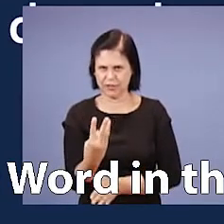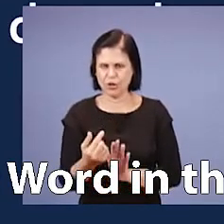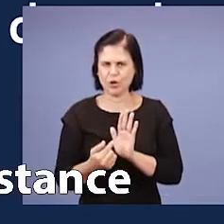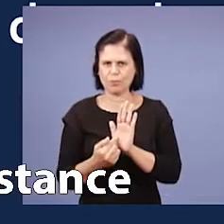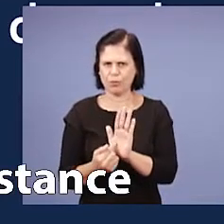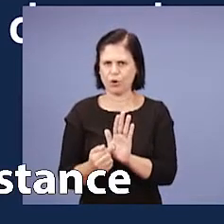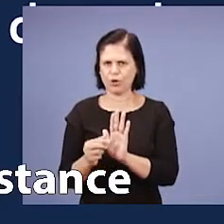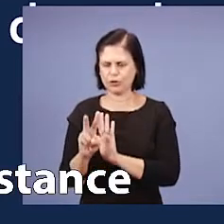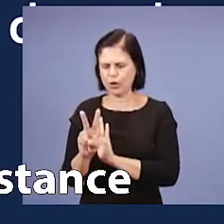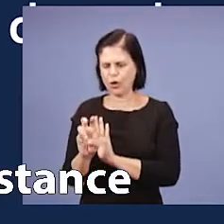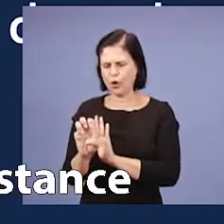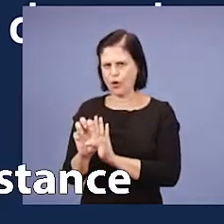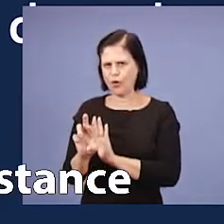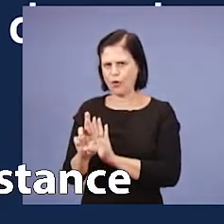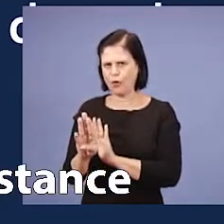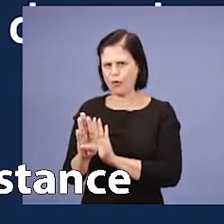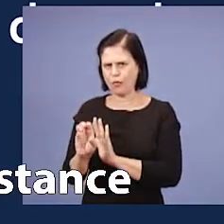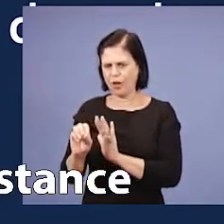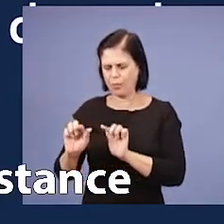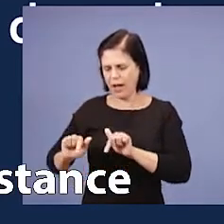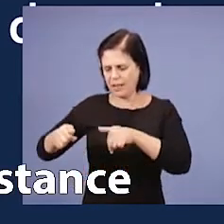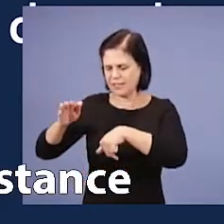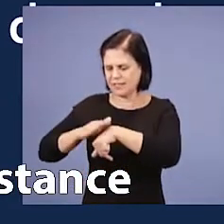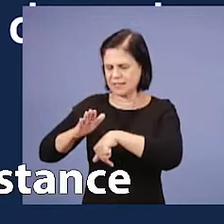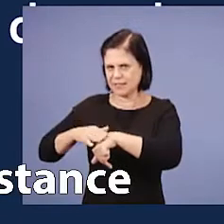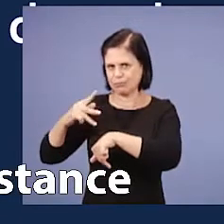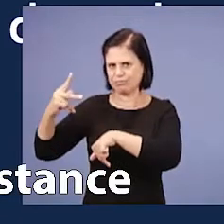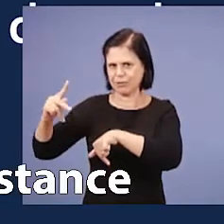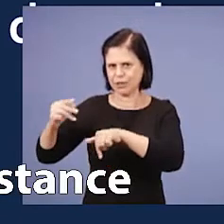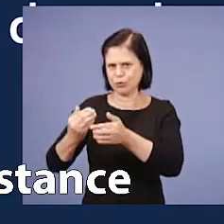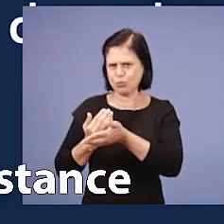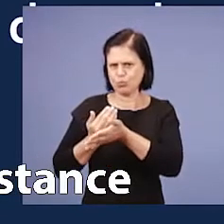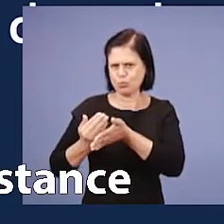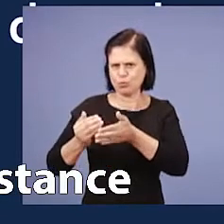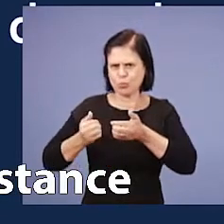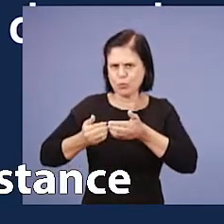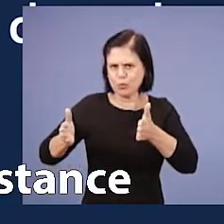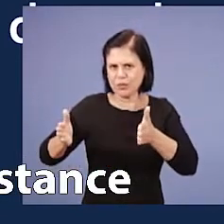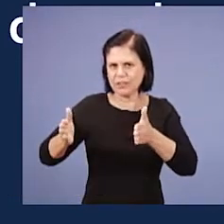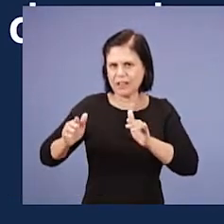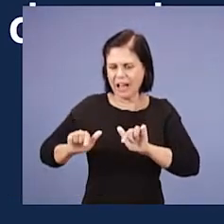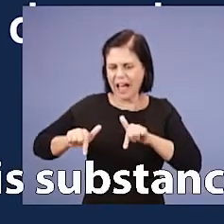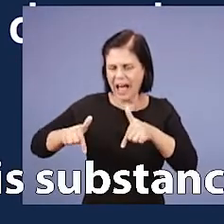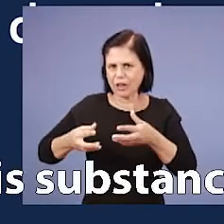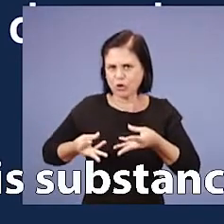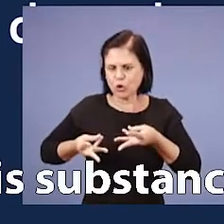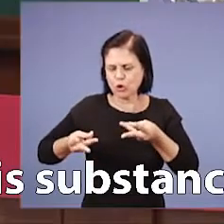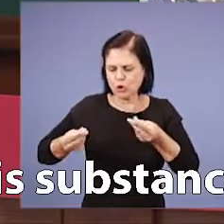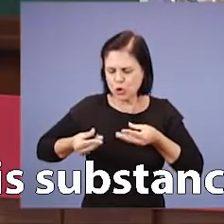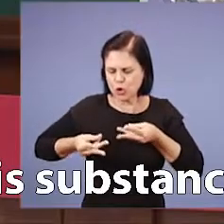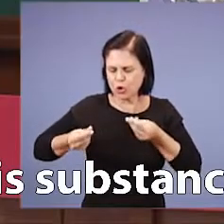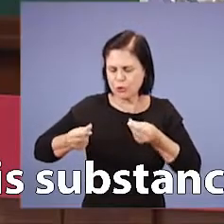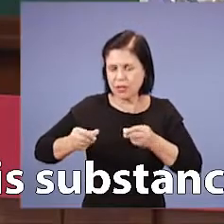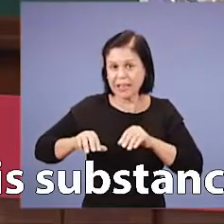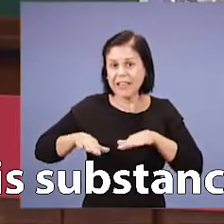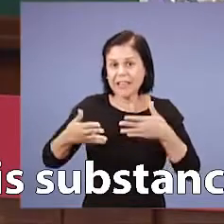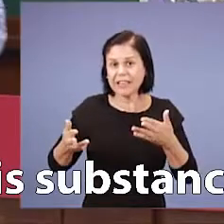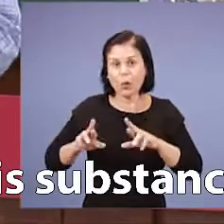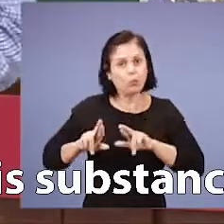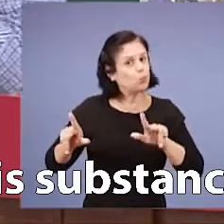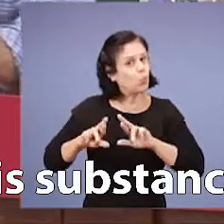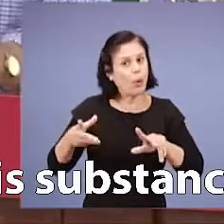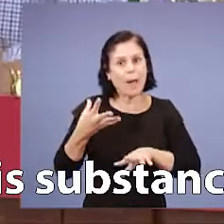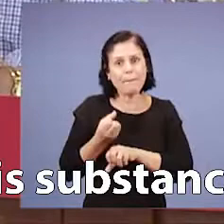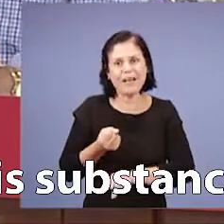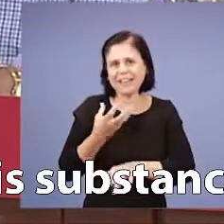verbo no princípio de tudo haja agora como substância então não é matéria o